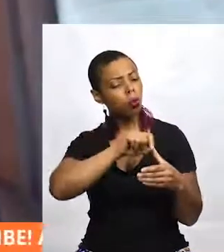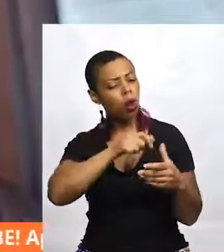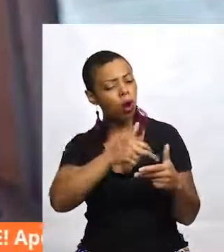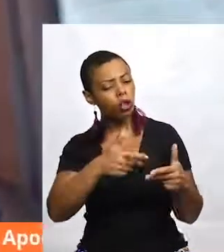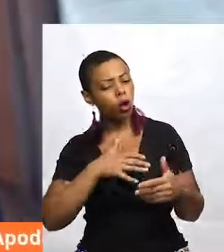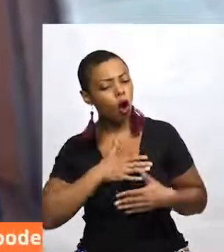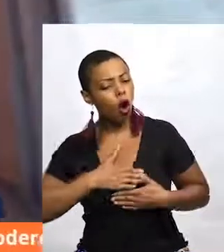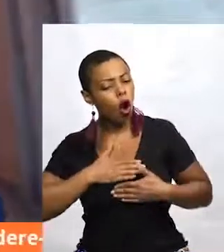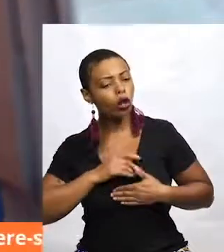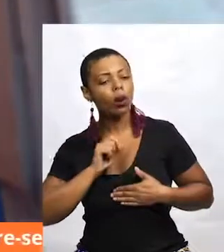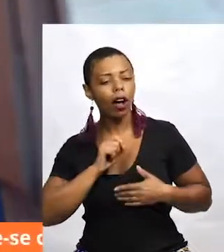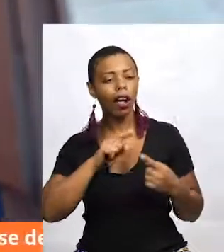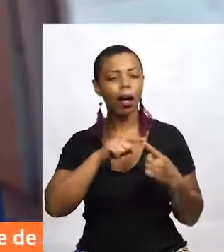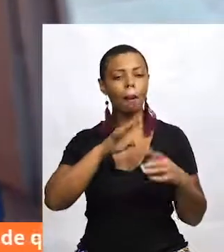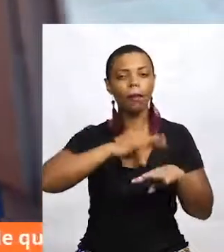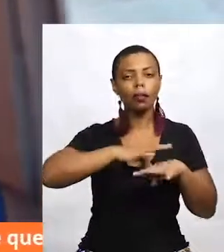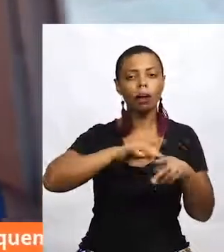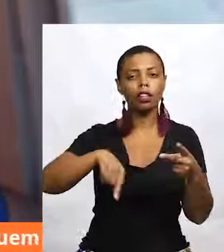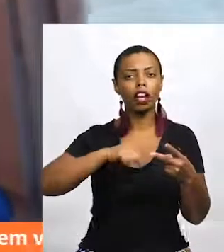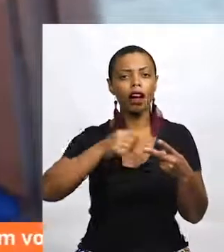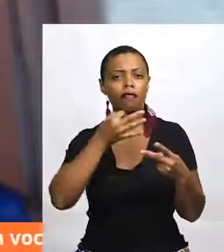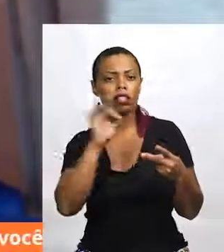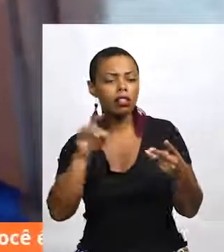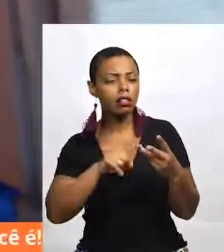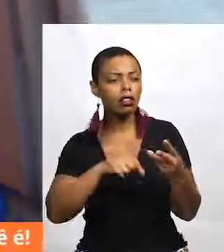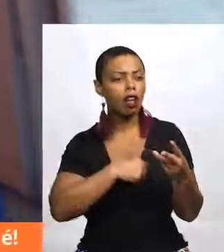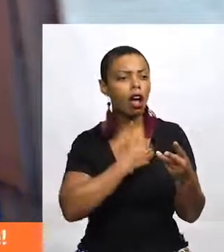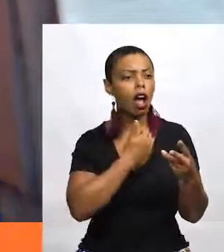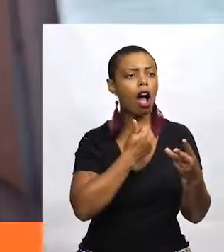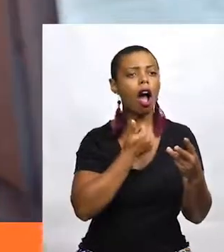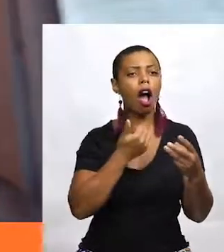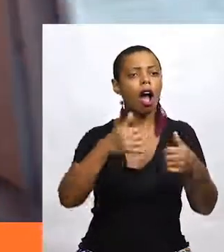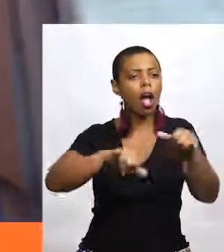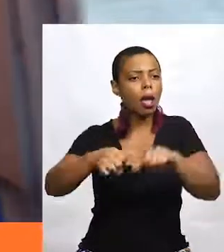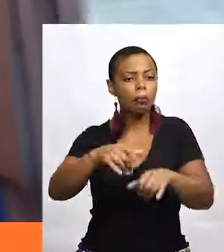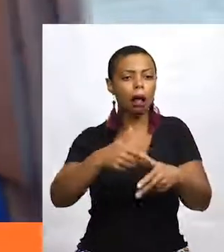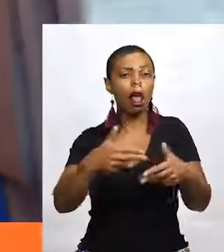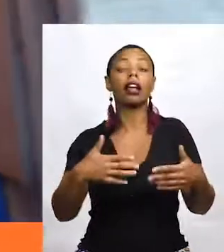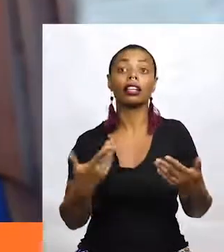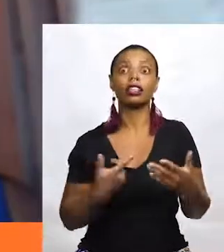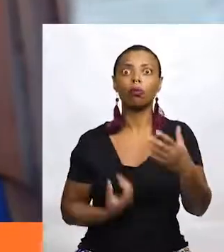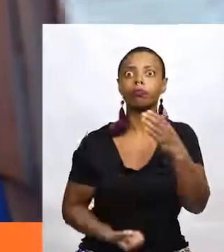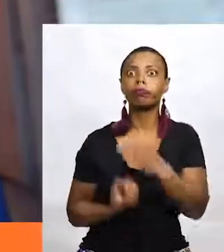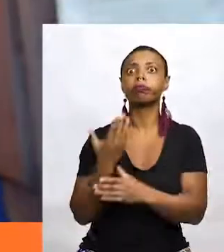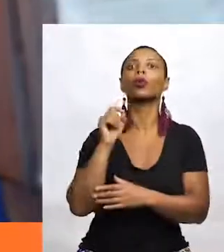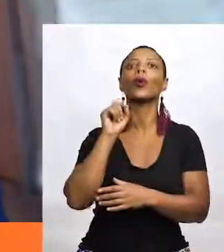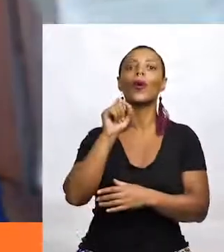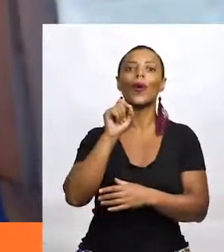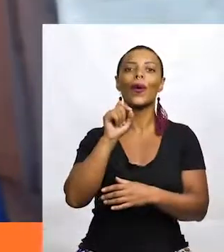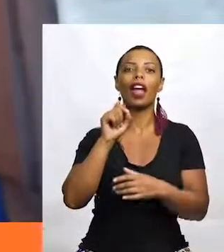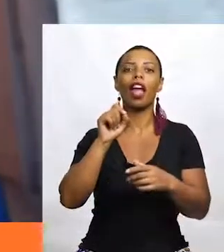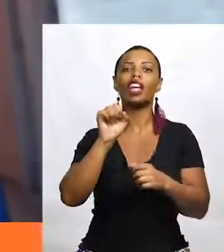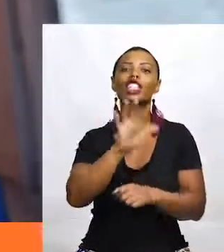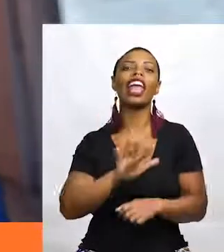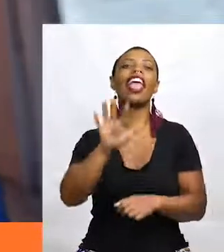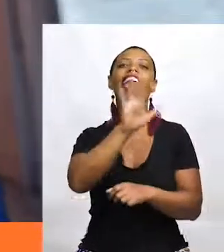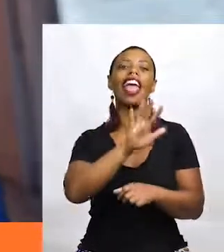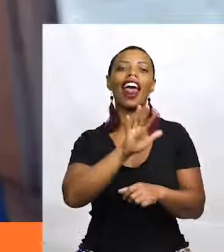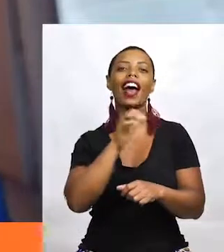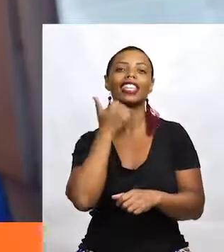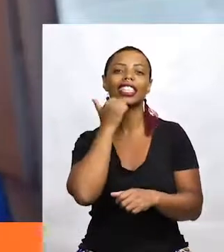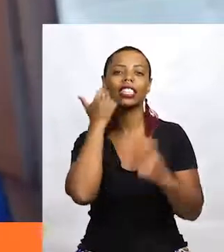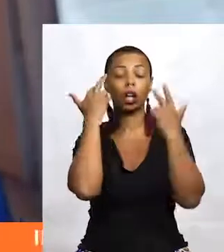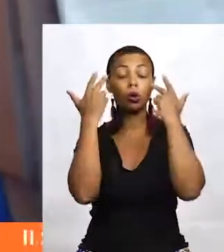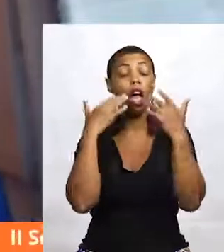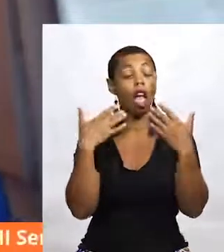pouco de química, um pouco de física, então nós somos os grandes generalistas das ciências naturais, a geologia. E me dei muito bem no curso, muito